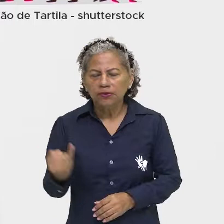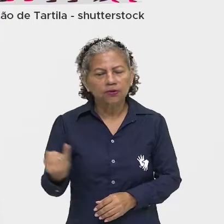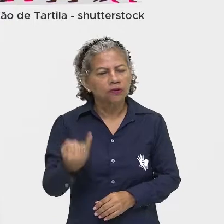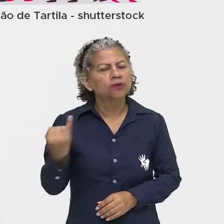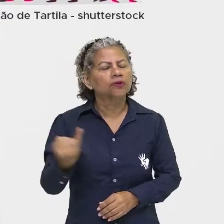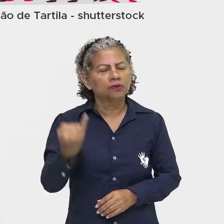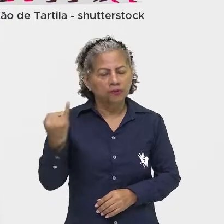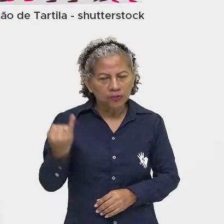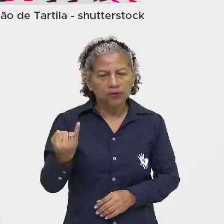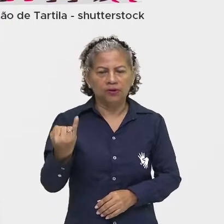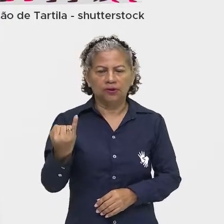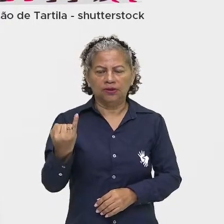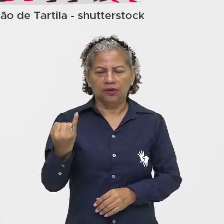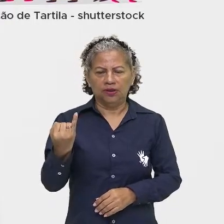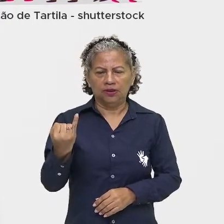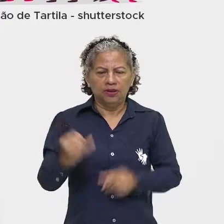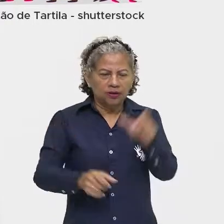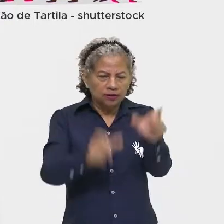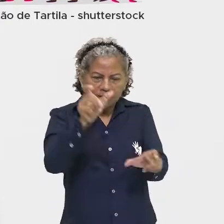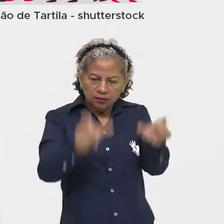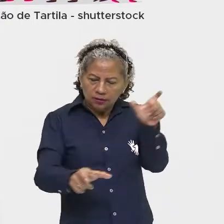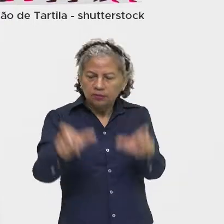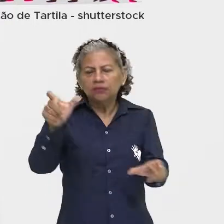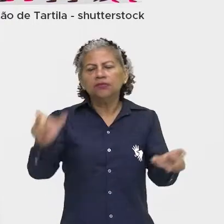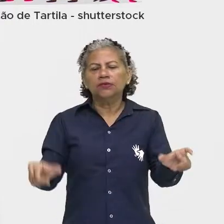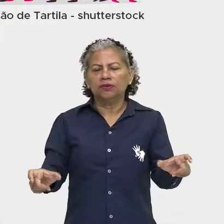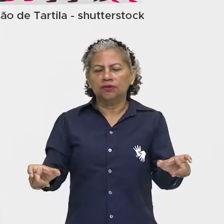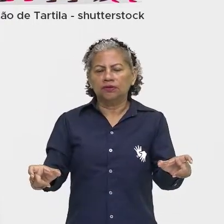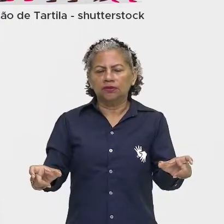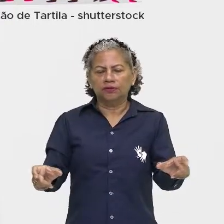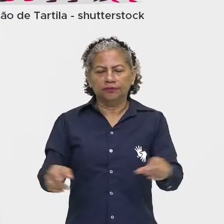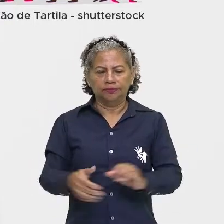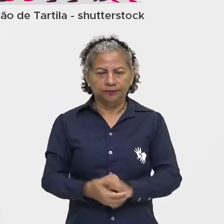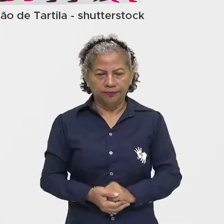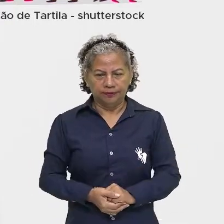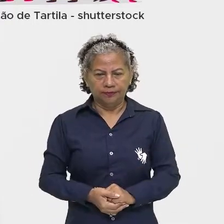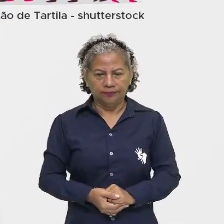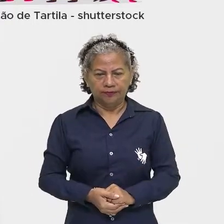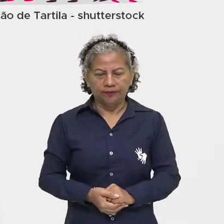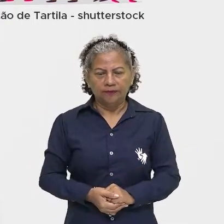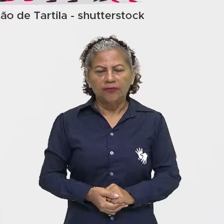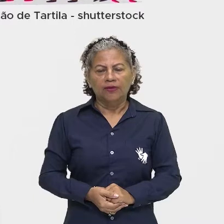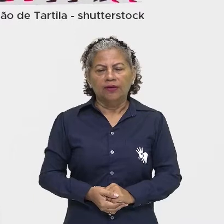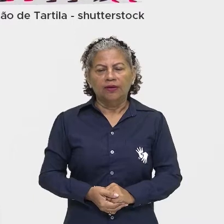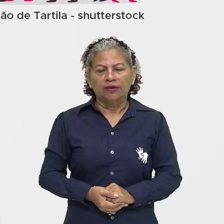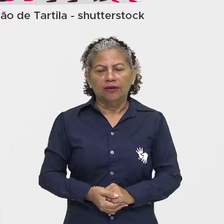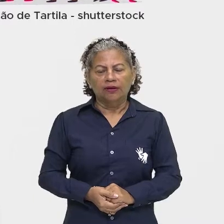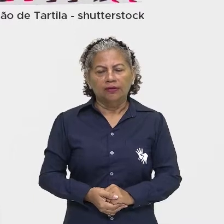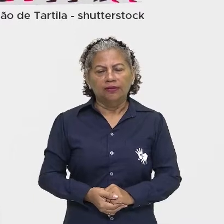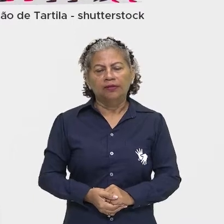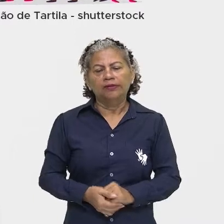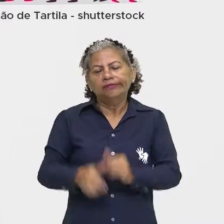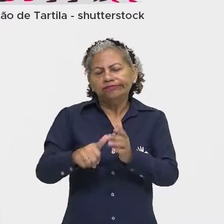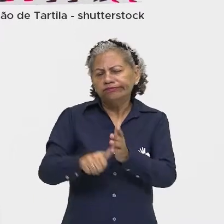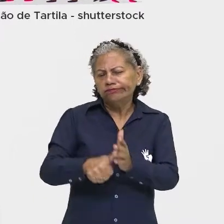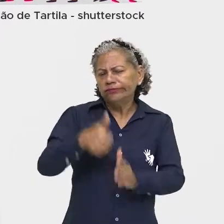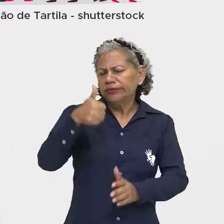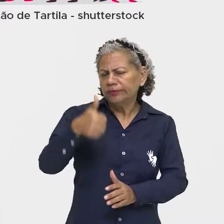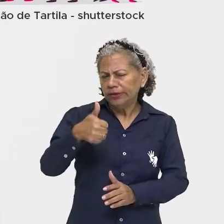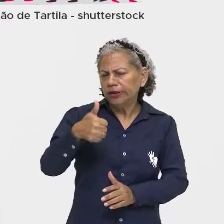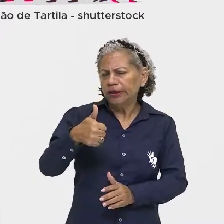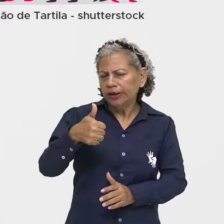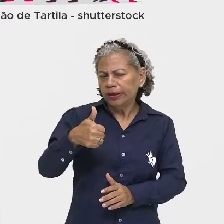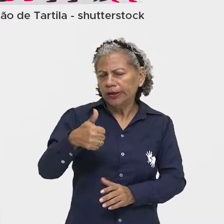à dignidade da pessoa humana. Bom, primeiramente, vale destacar que, antes de sermos bons